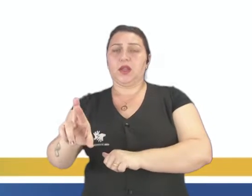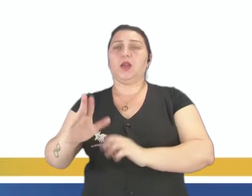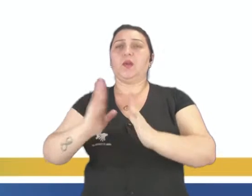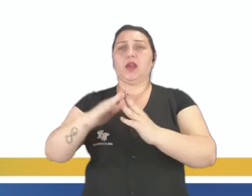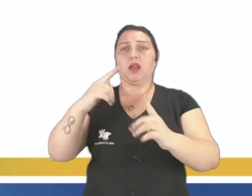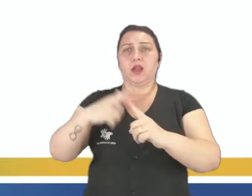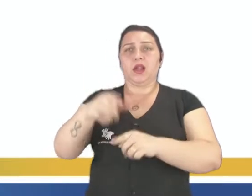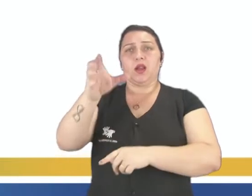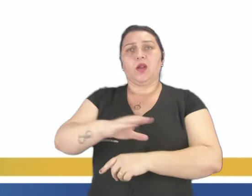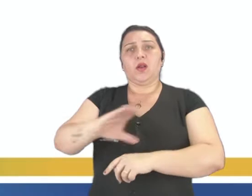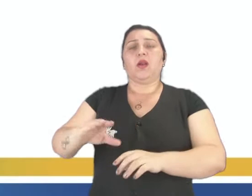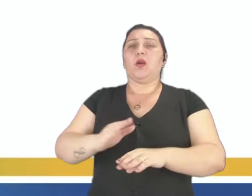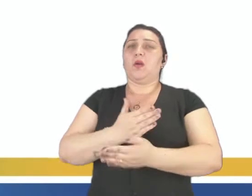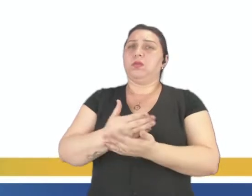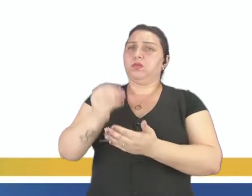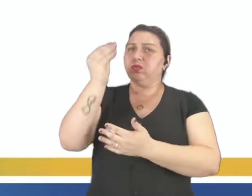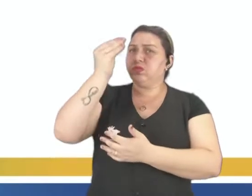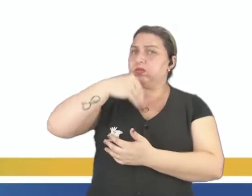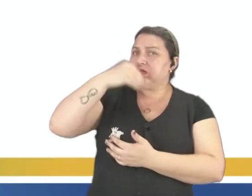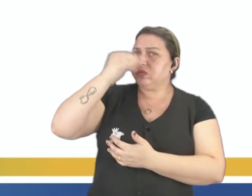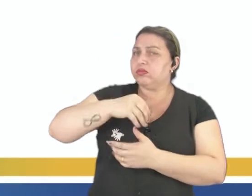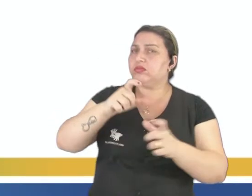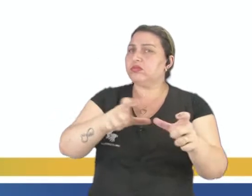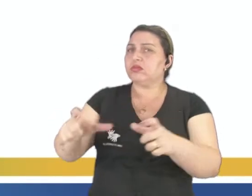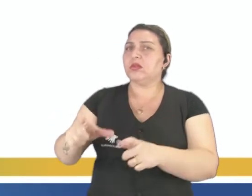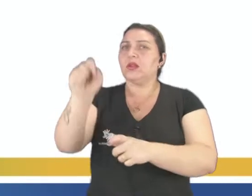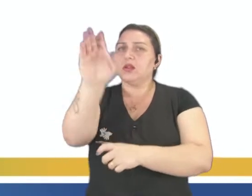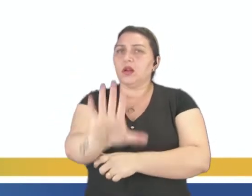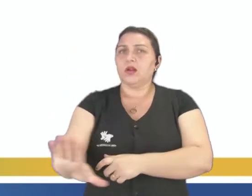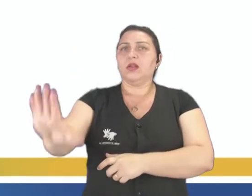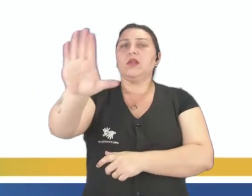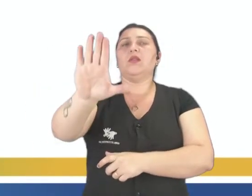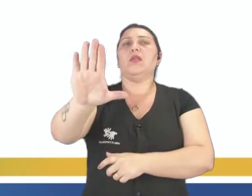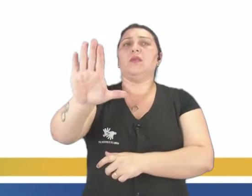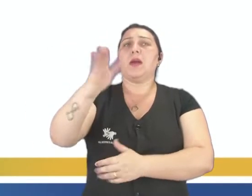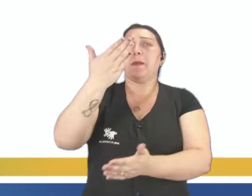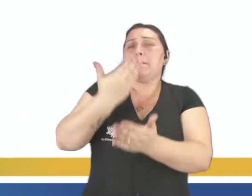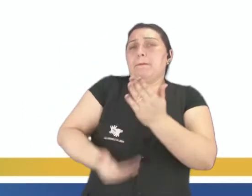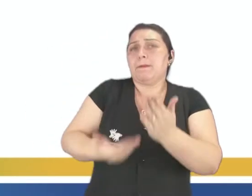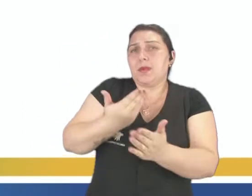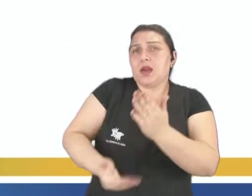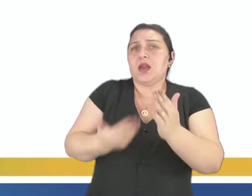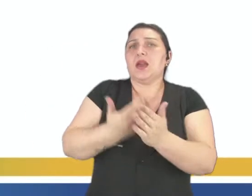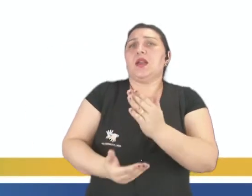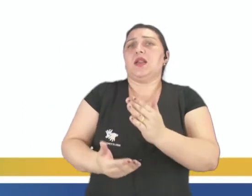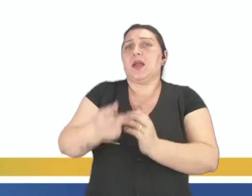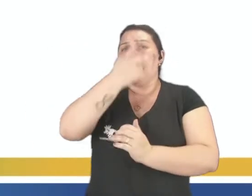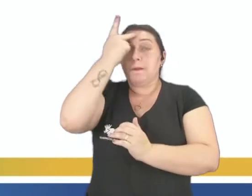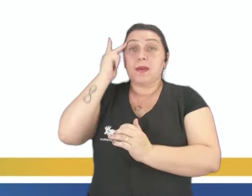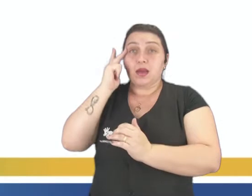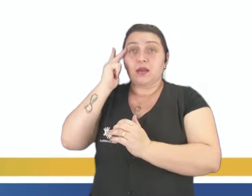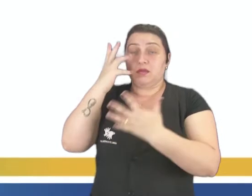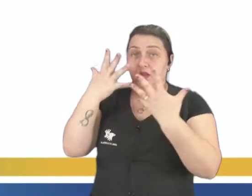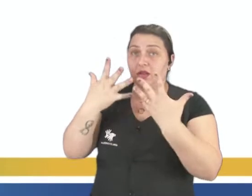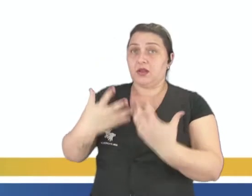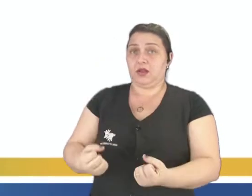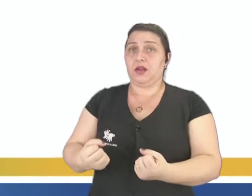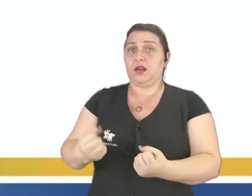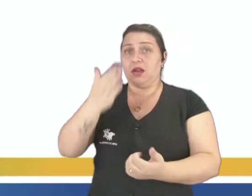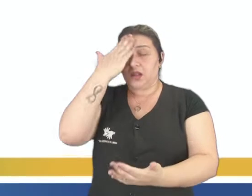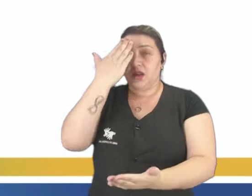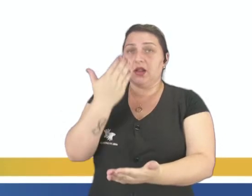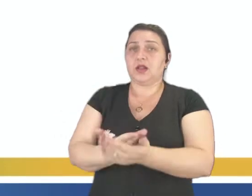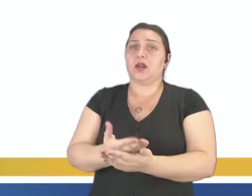ela começa a se enfraquecer em certas regiões da Europa e a perder muitos fiéis. Então, diante disso, surge um período